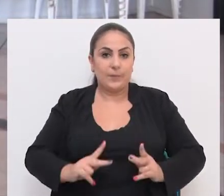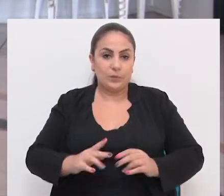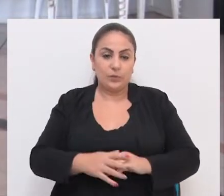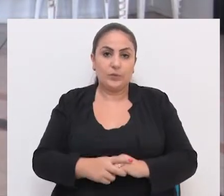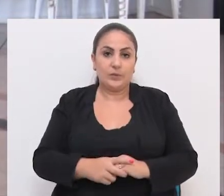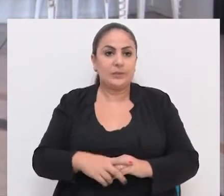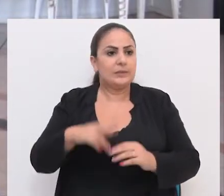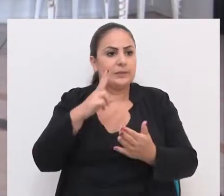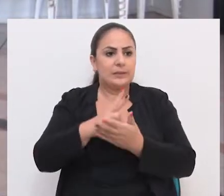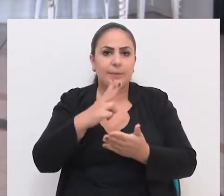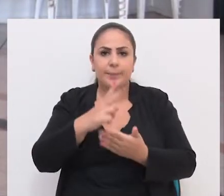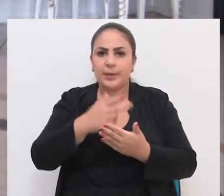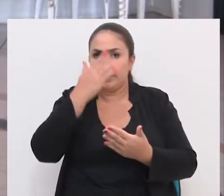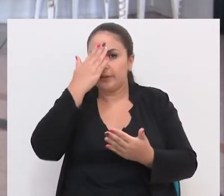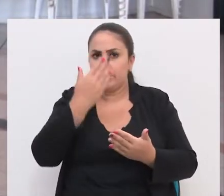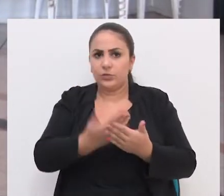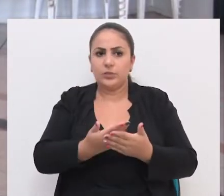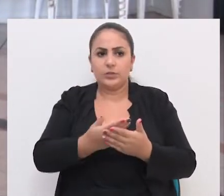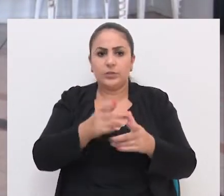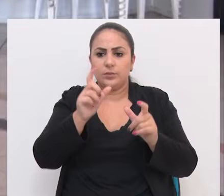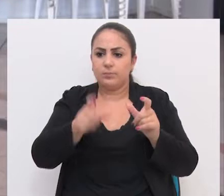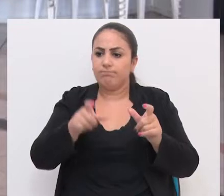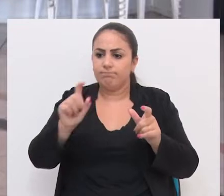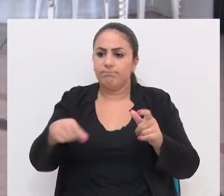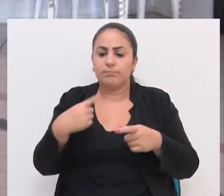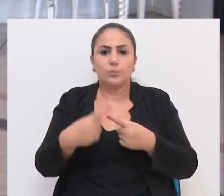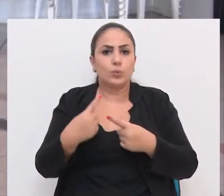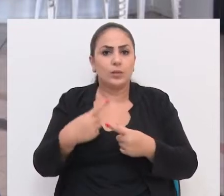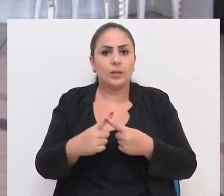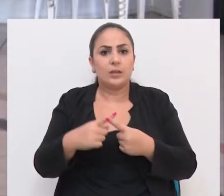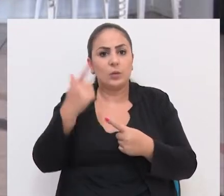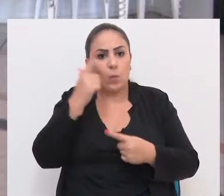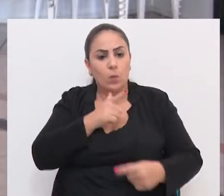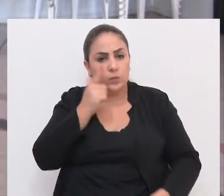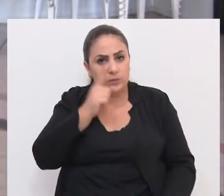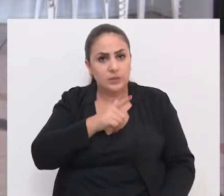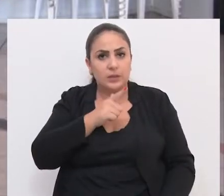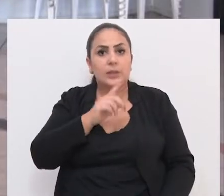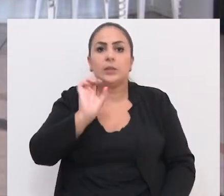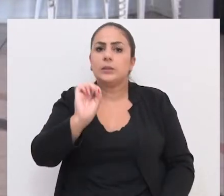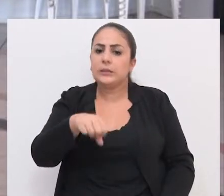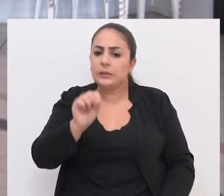as pessoas. Sempre acreditando no ser humano, que o ser humano